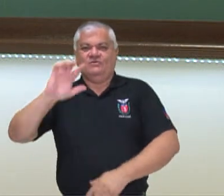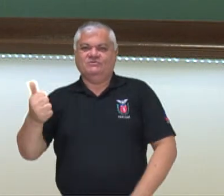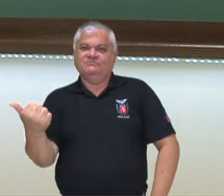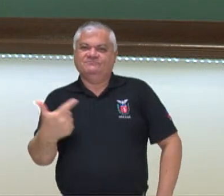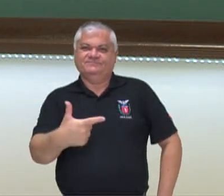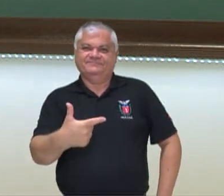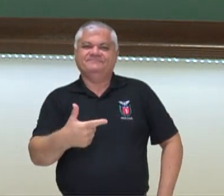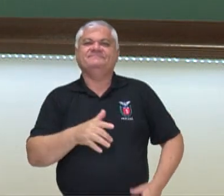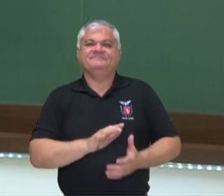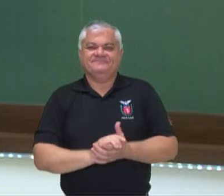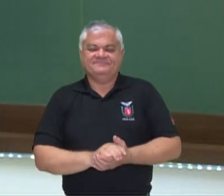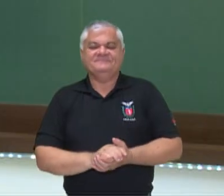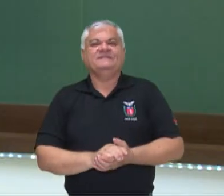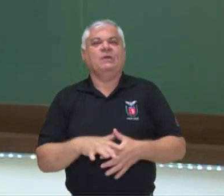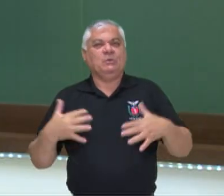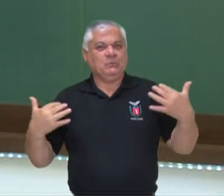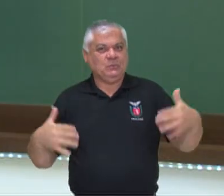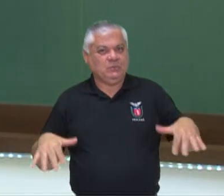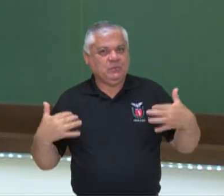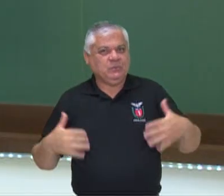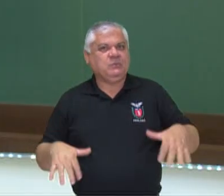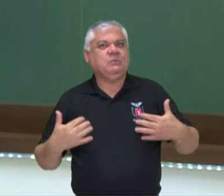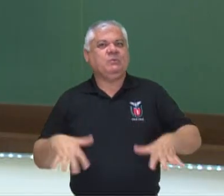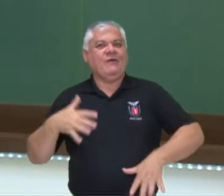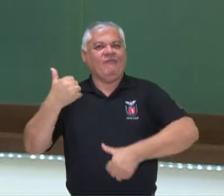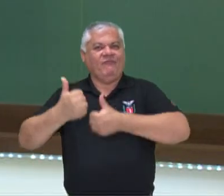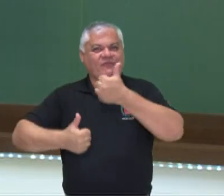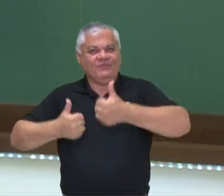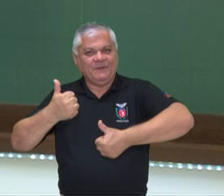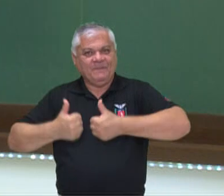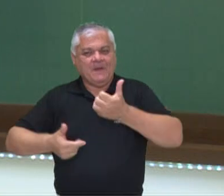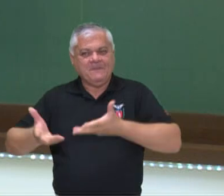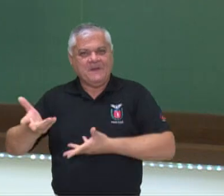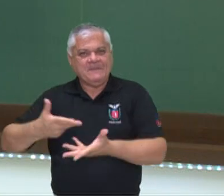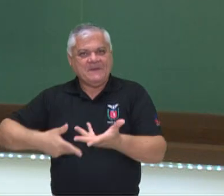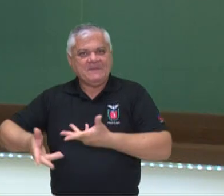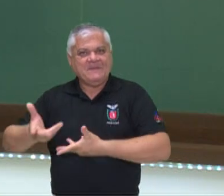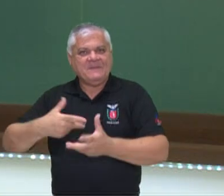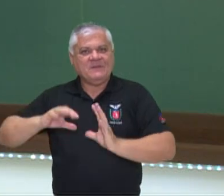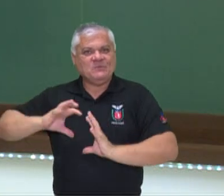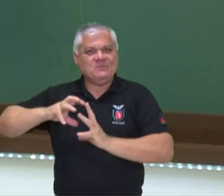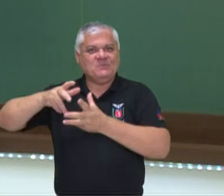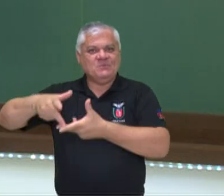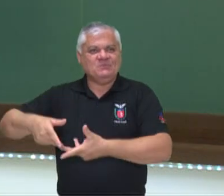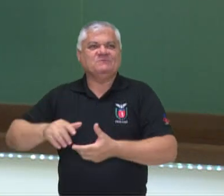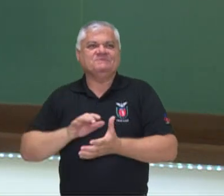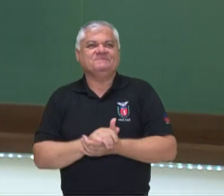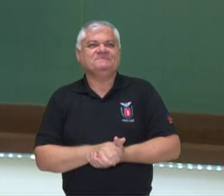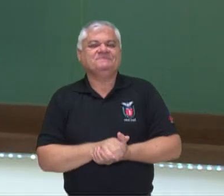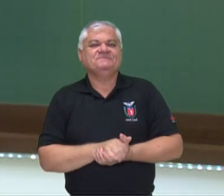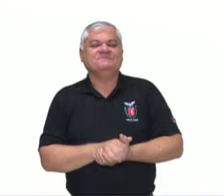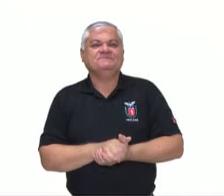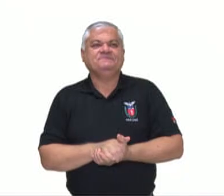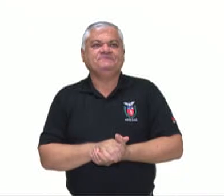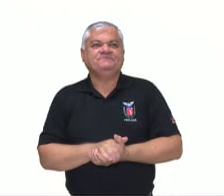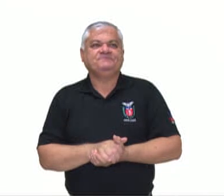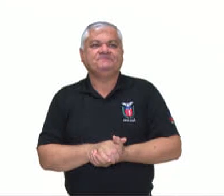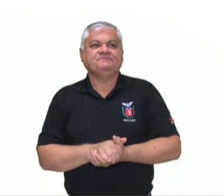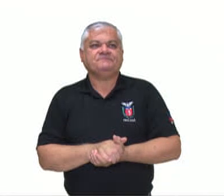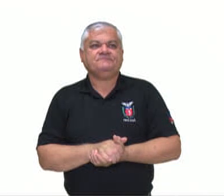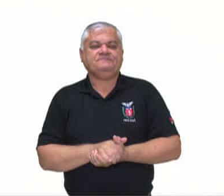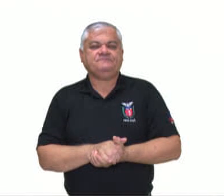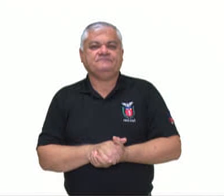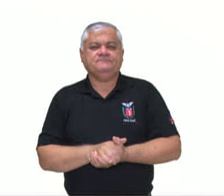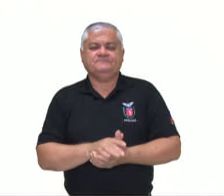que loucura, O que é esse futebol nesse nosso mundo redondo, O futebol,